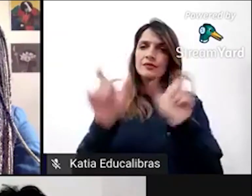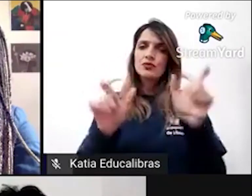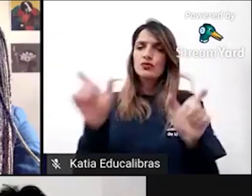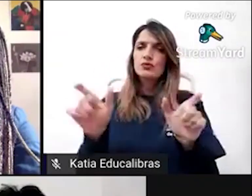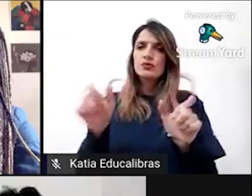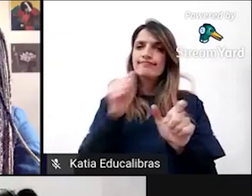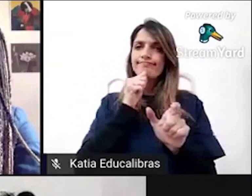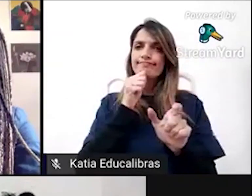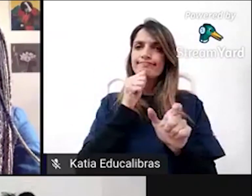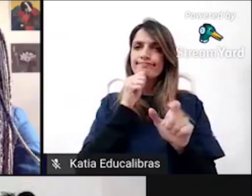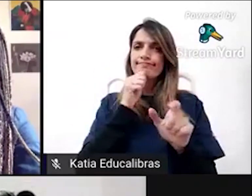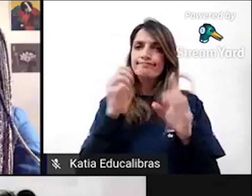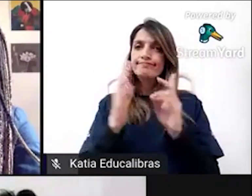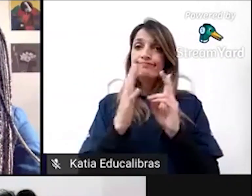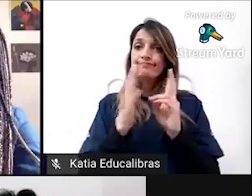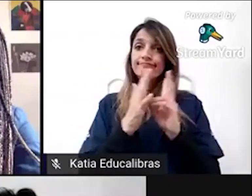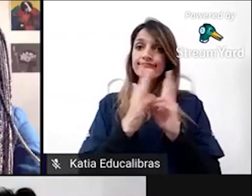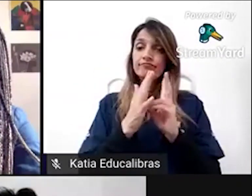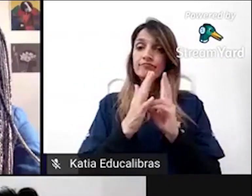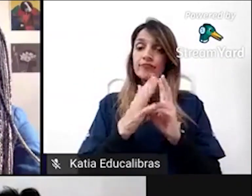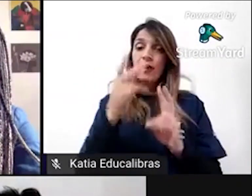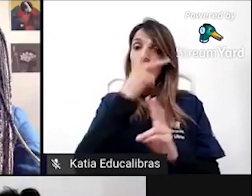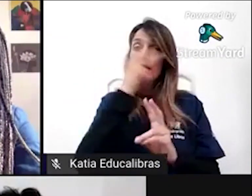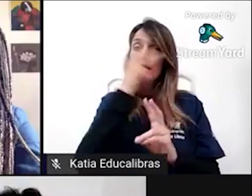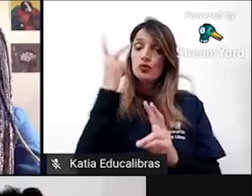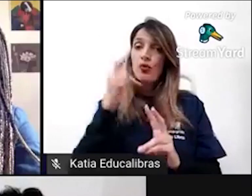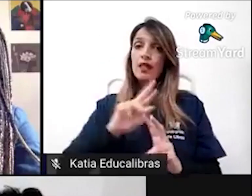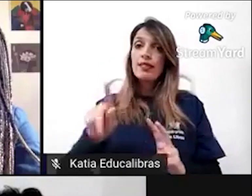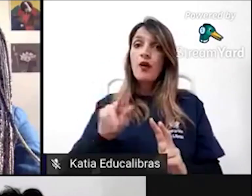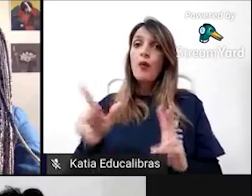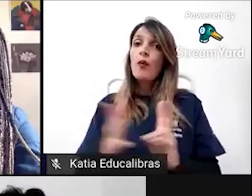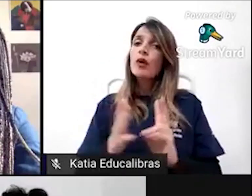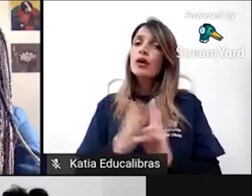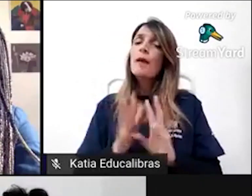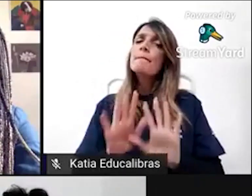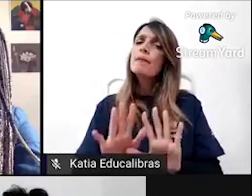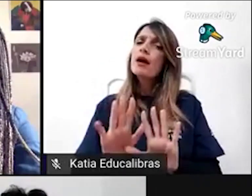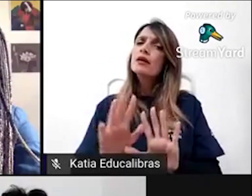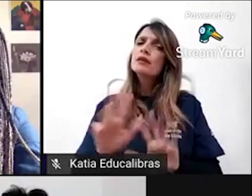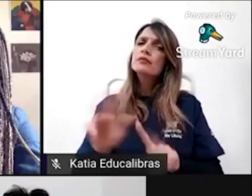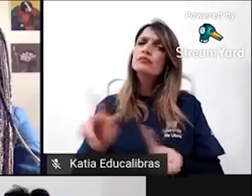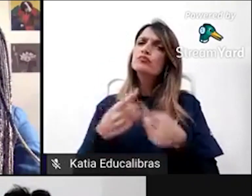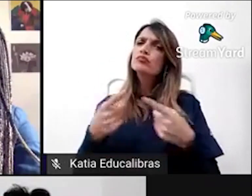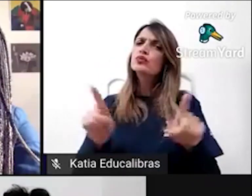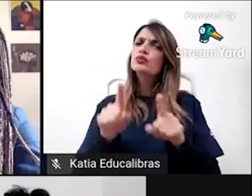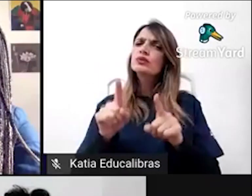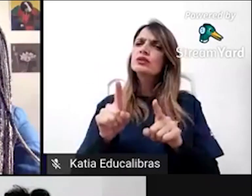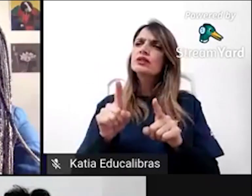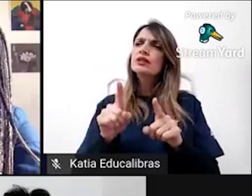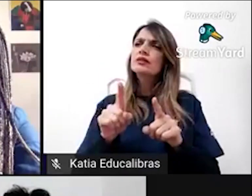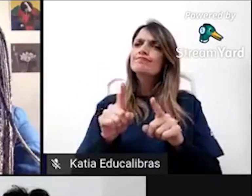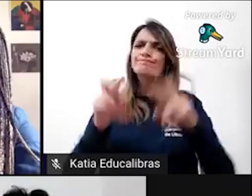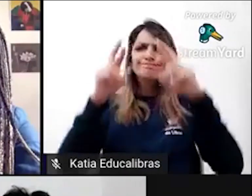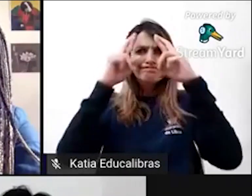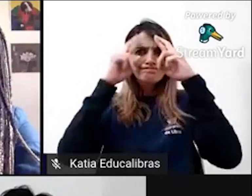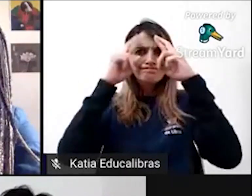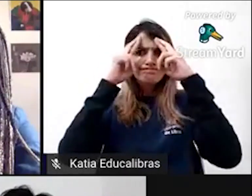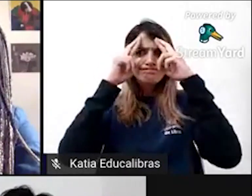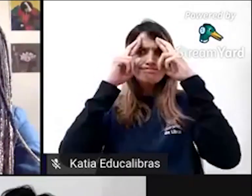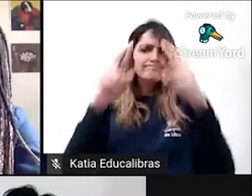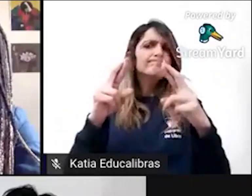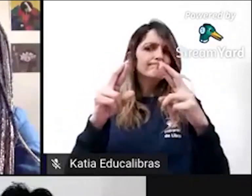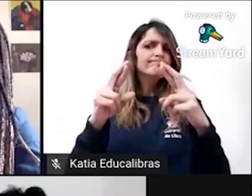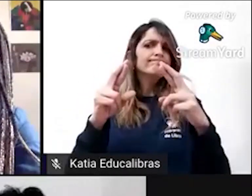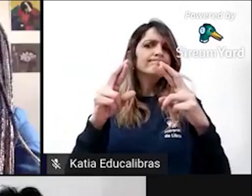duas pessoas que não são indígenas, mas fizeram uma música tão, tão importante, uma reverência com um respeito tão